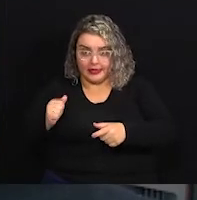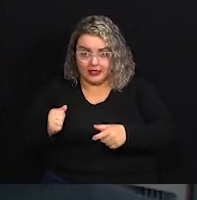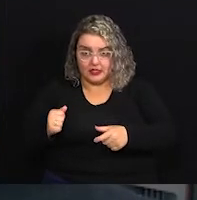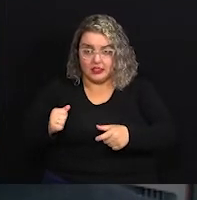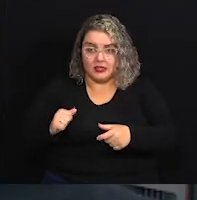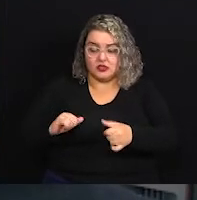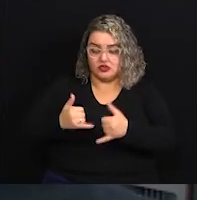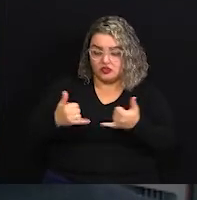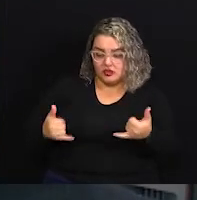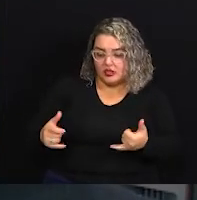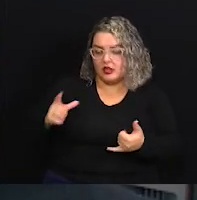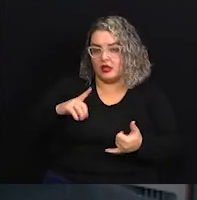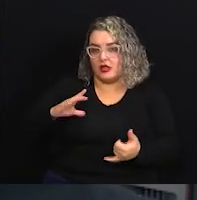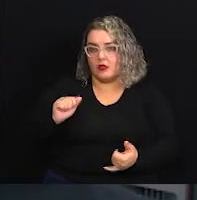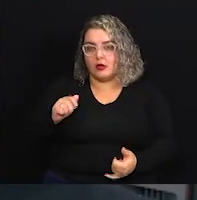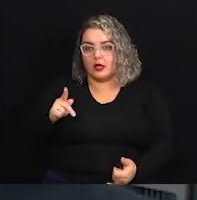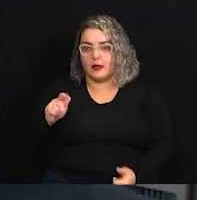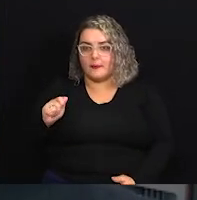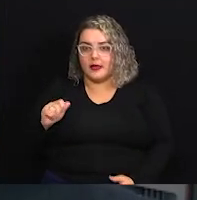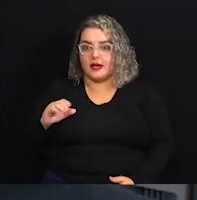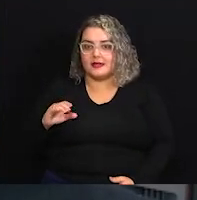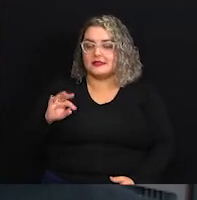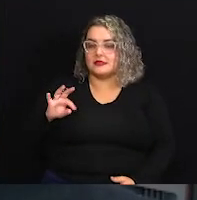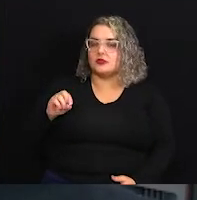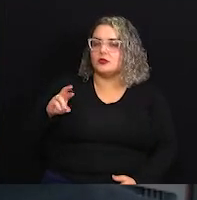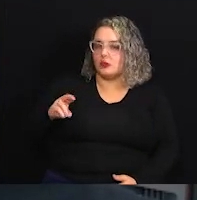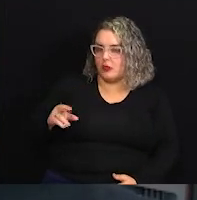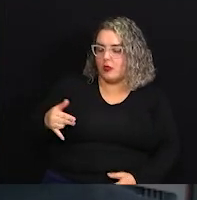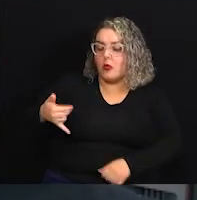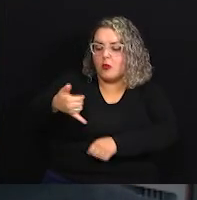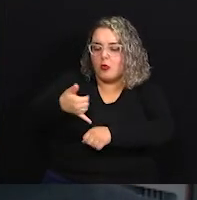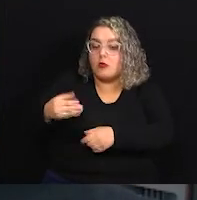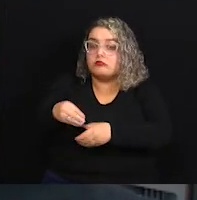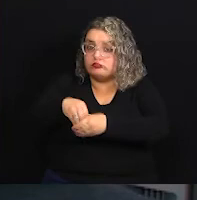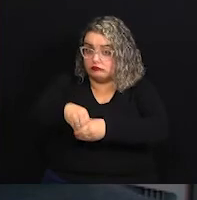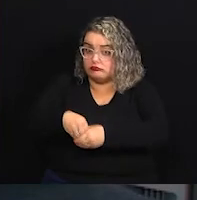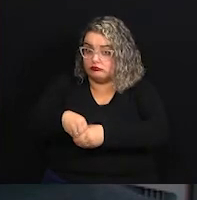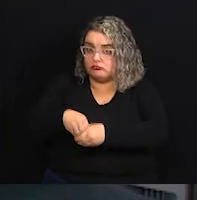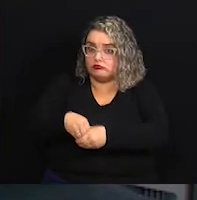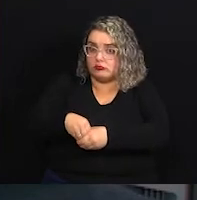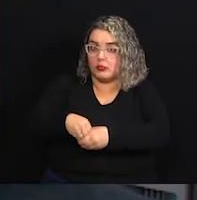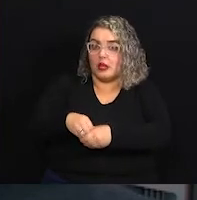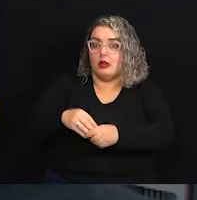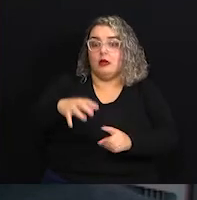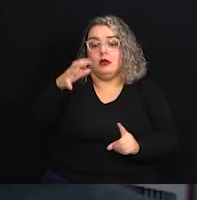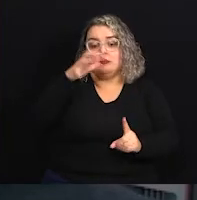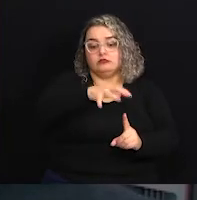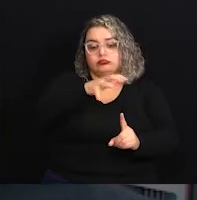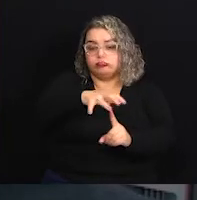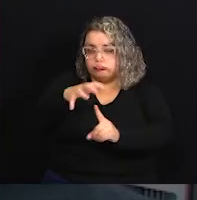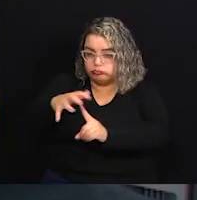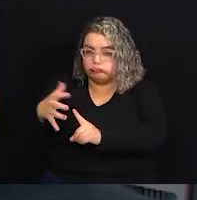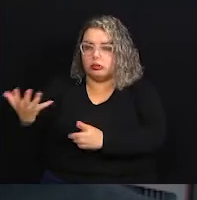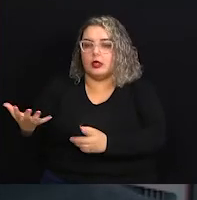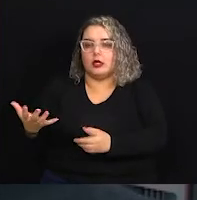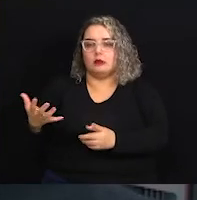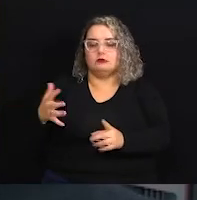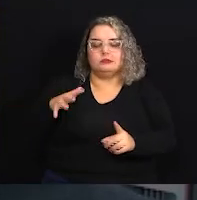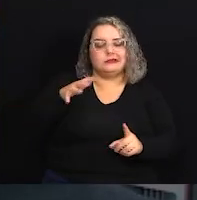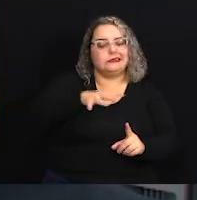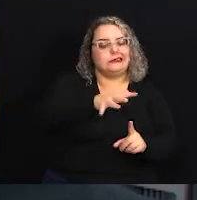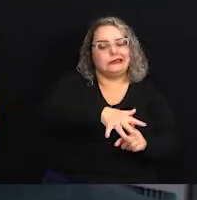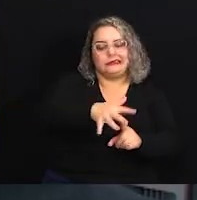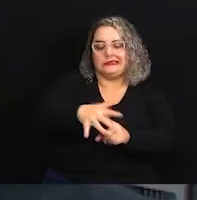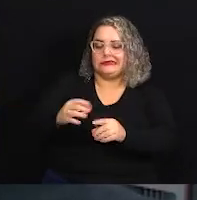de eletrônico, tem um capacitor que chama eletrolítico, aquele óleo que tem dentro contamina o meio ambiente,